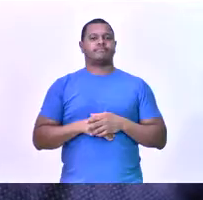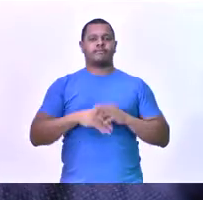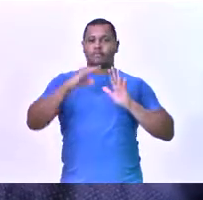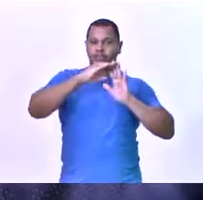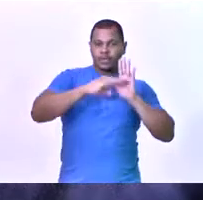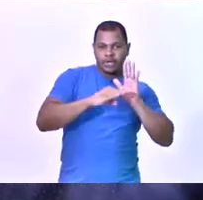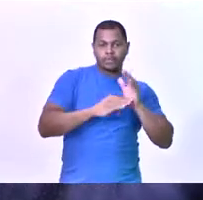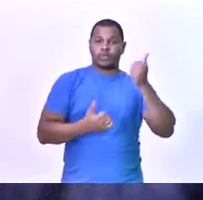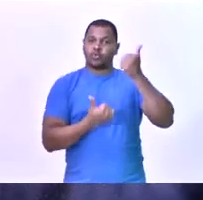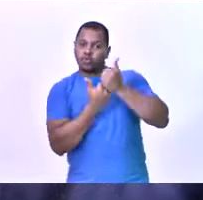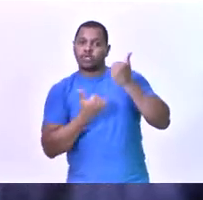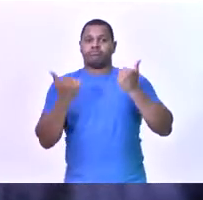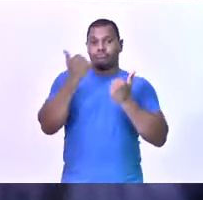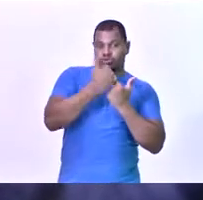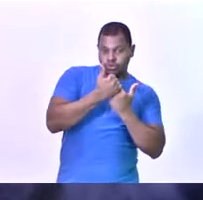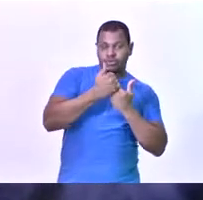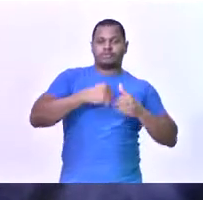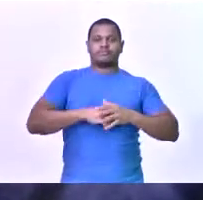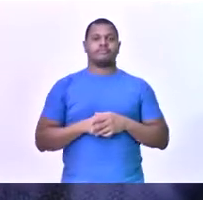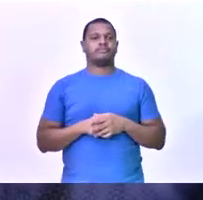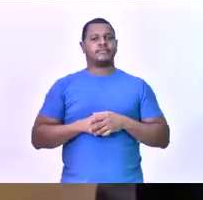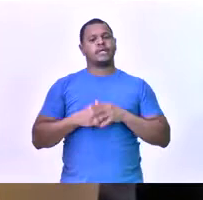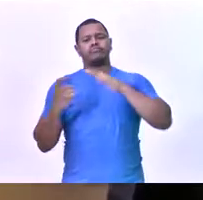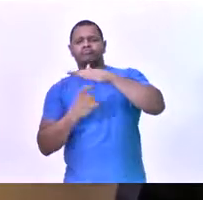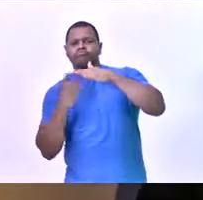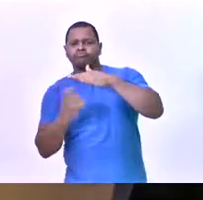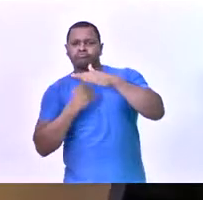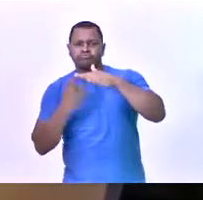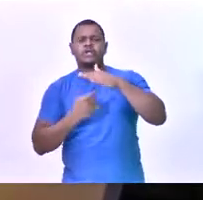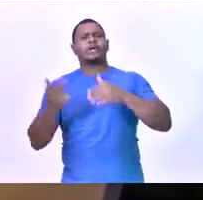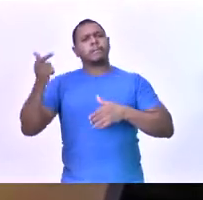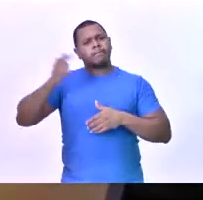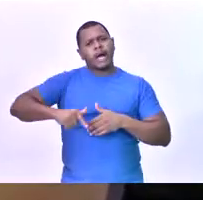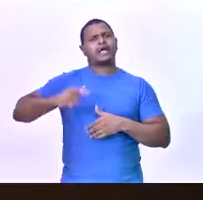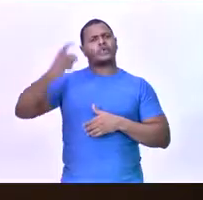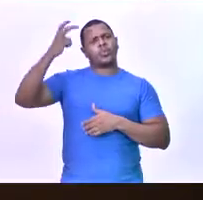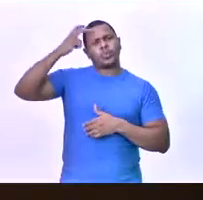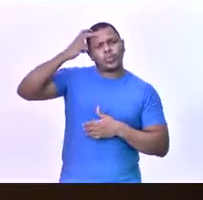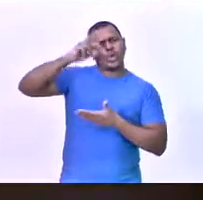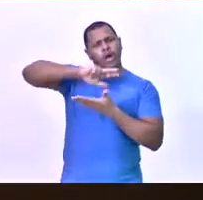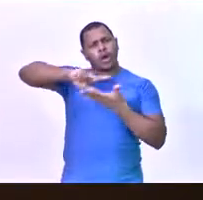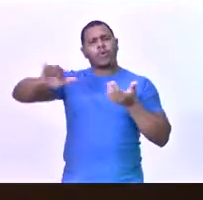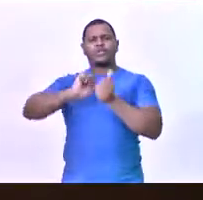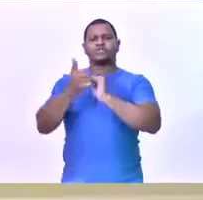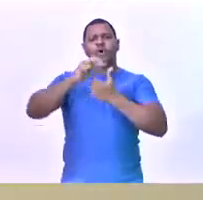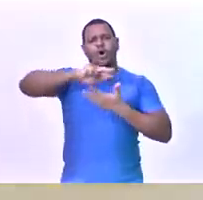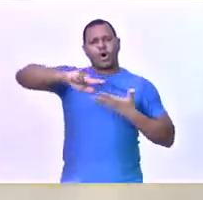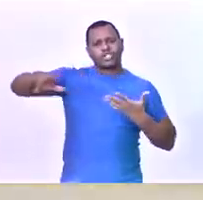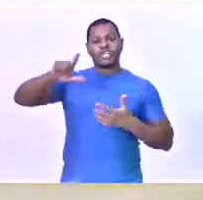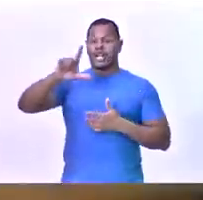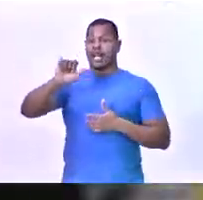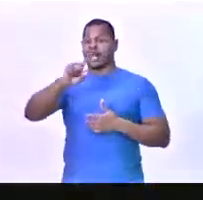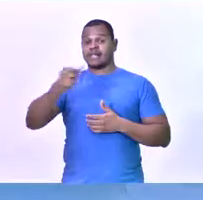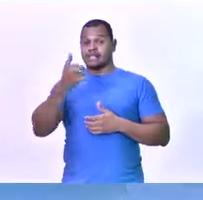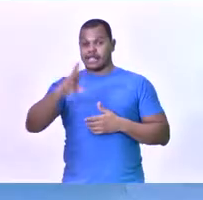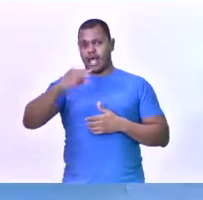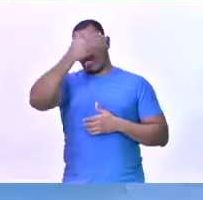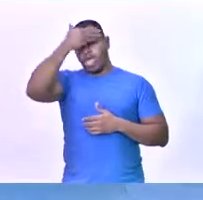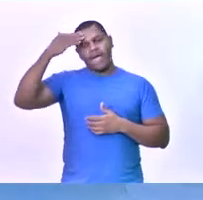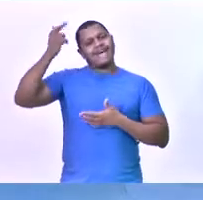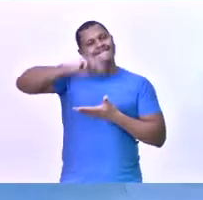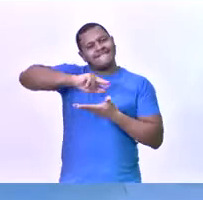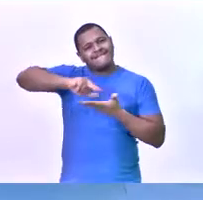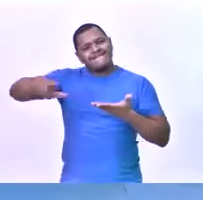acadêmicos, programas de tutoria e monitoria, empresas juniores e opções culturais, esportivas e de